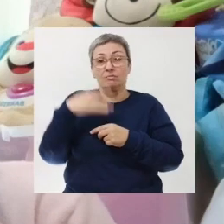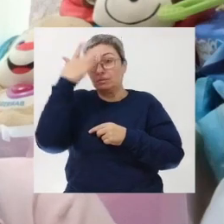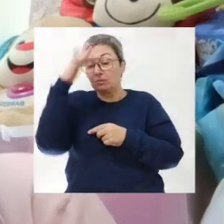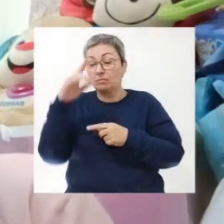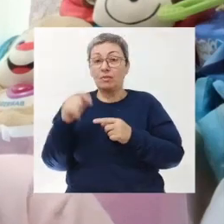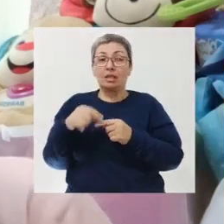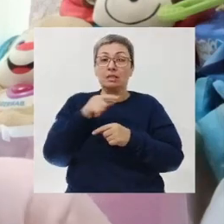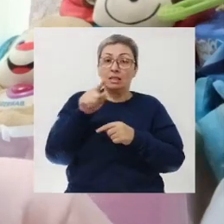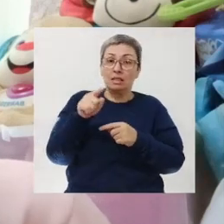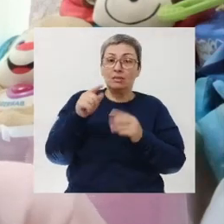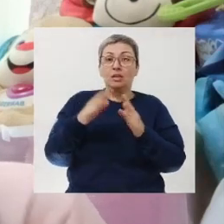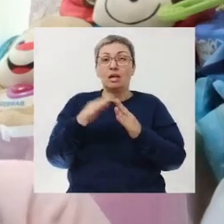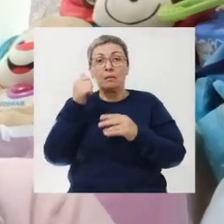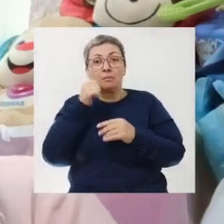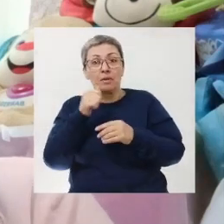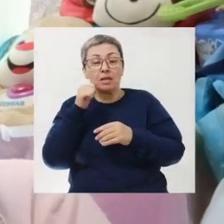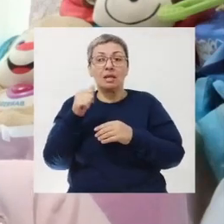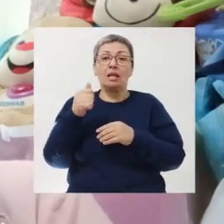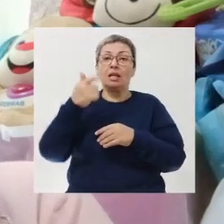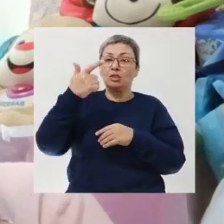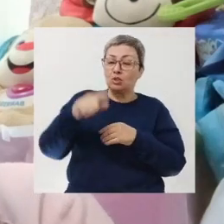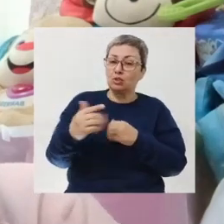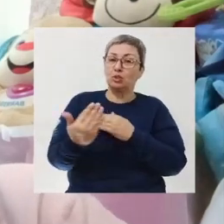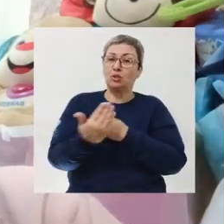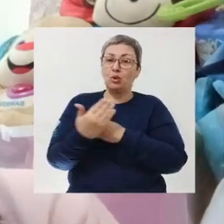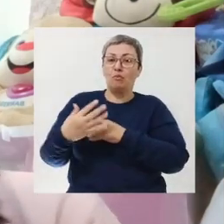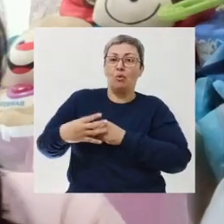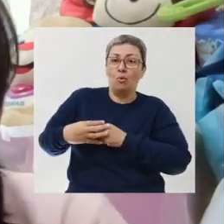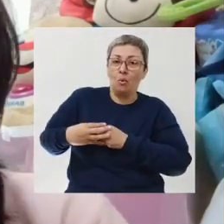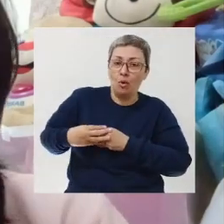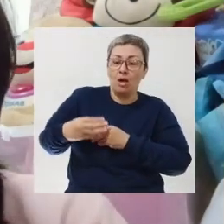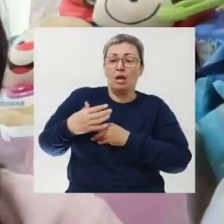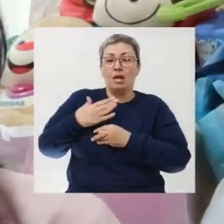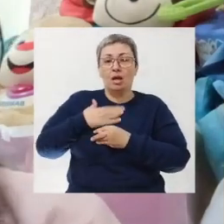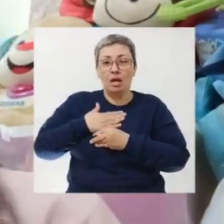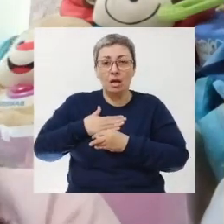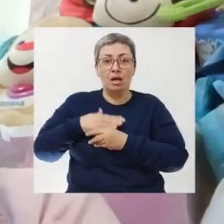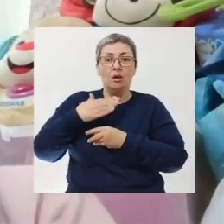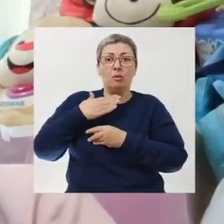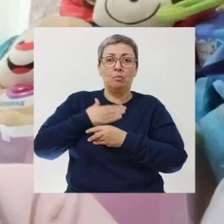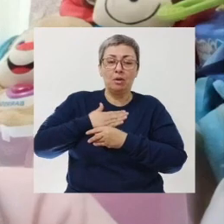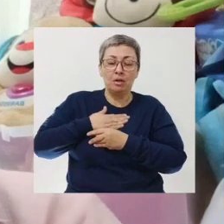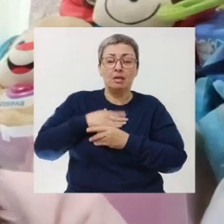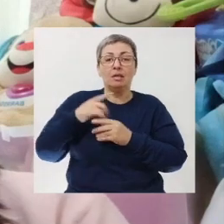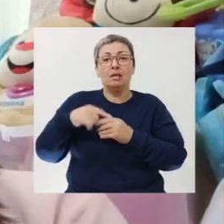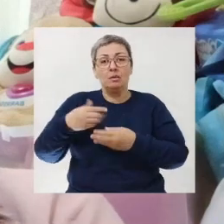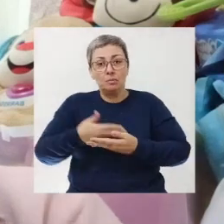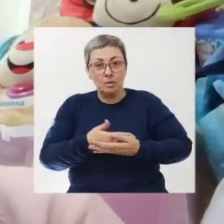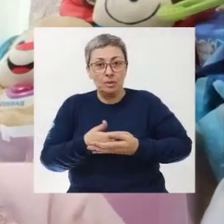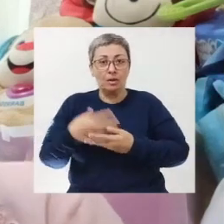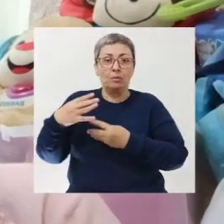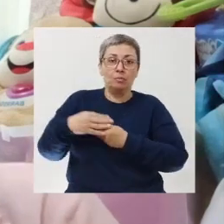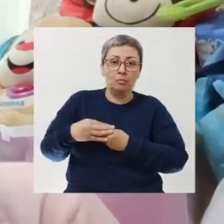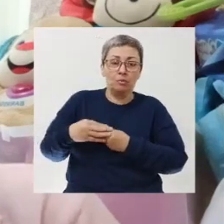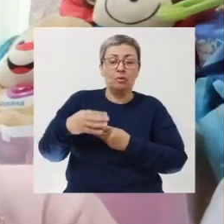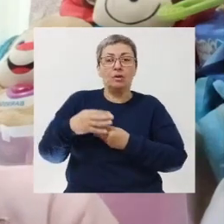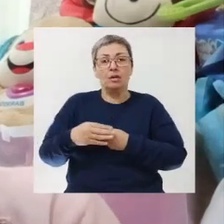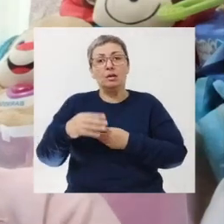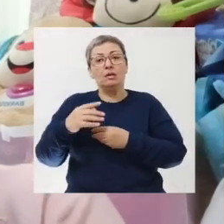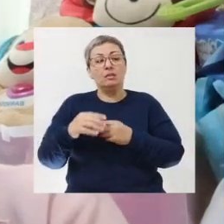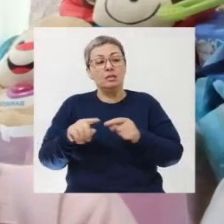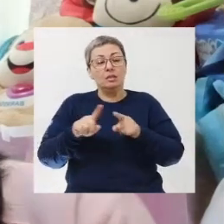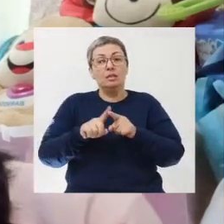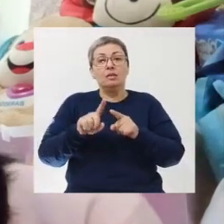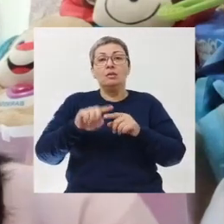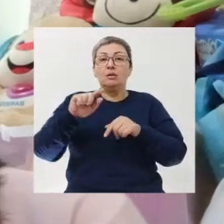puxar. Então lá as meninas me ajudaram novamente com a pega, acalmar o Pedro ir pegando